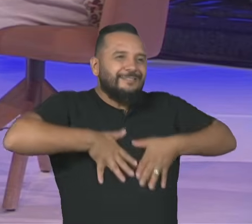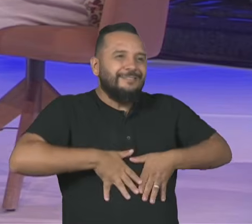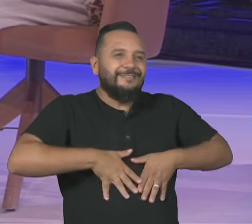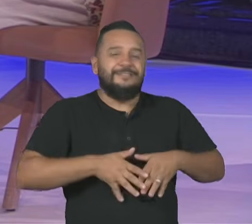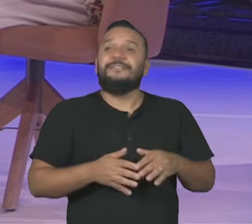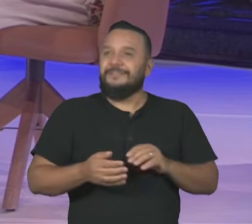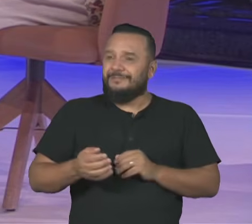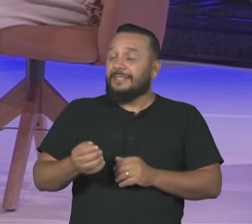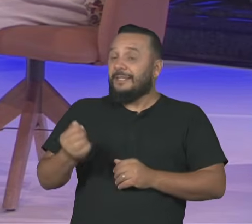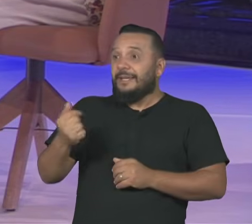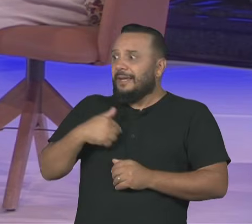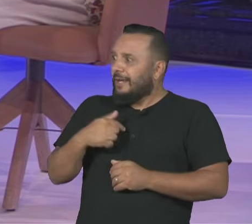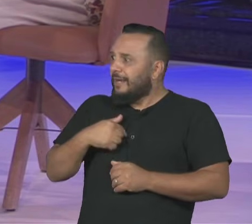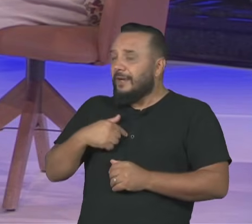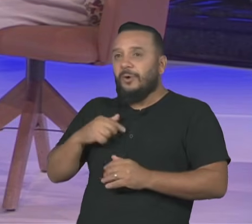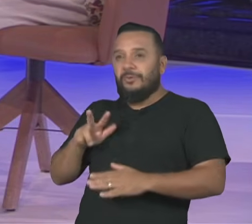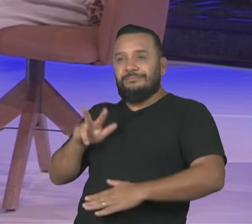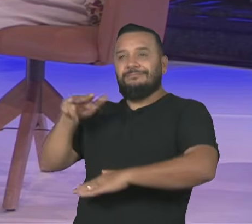no palco.